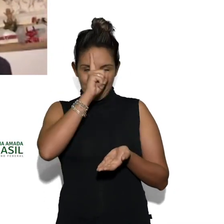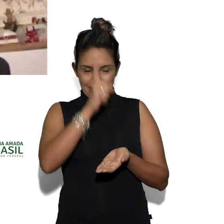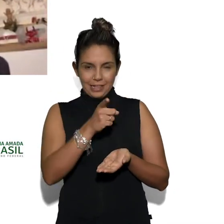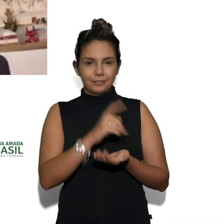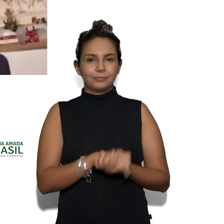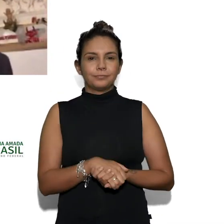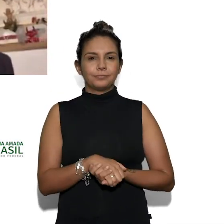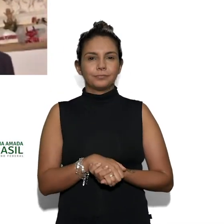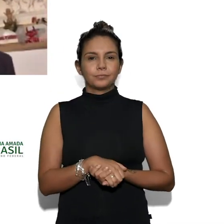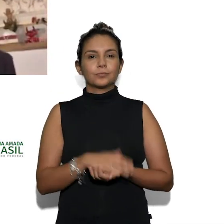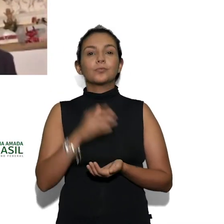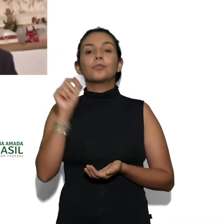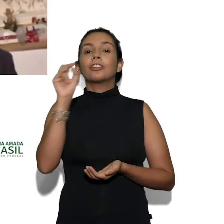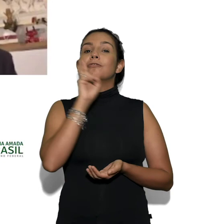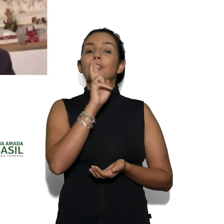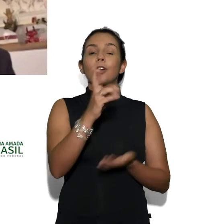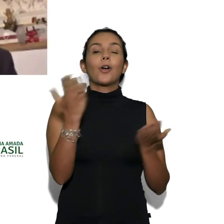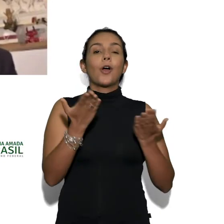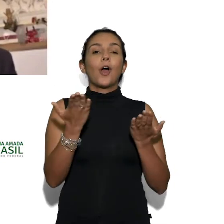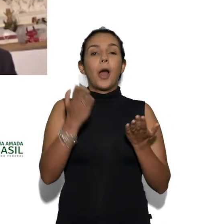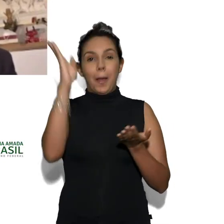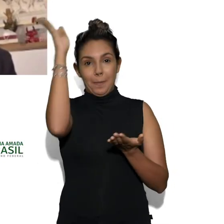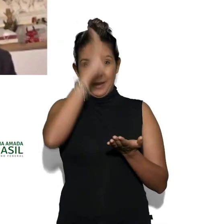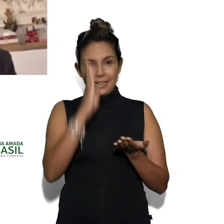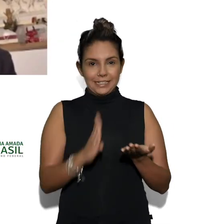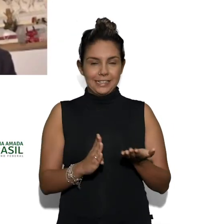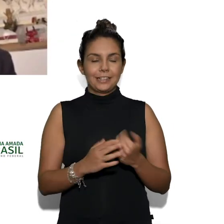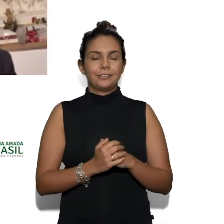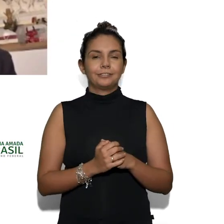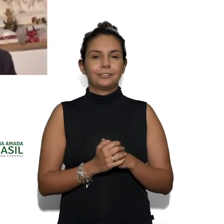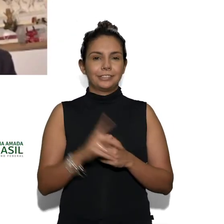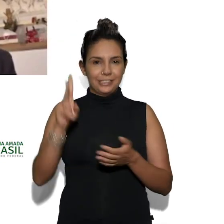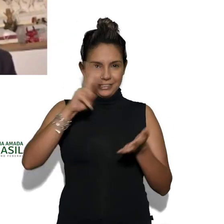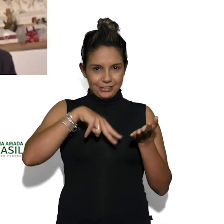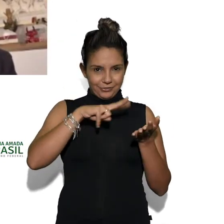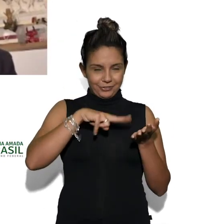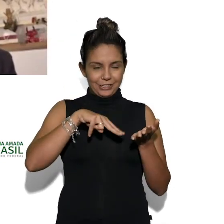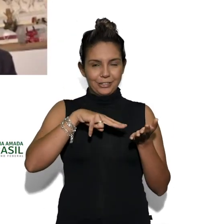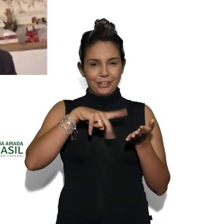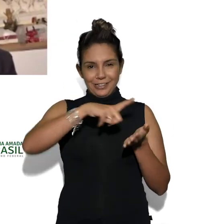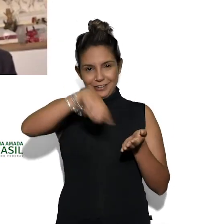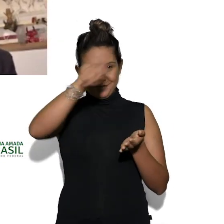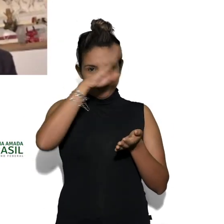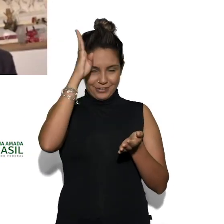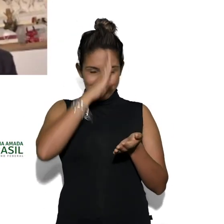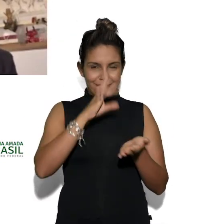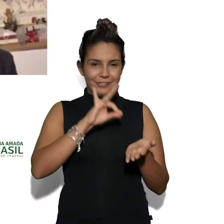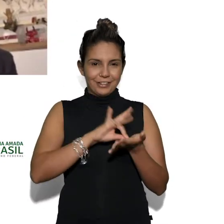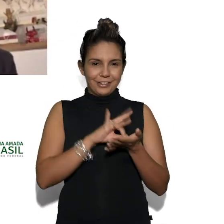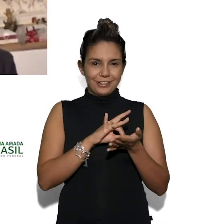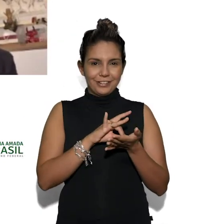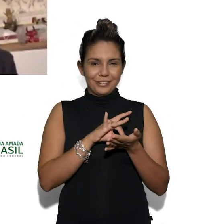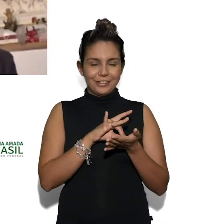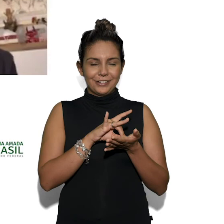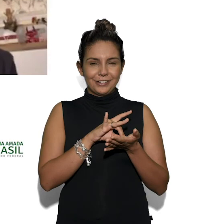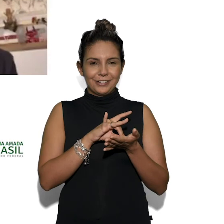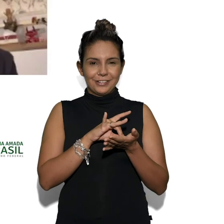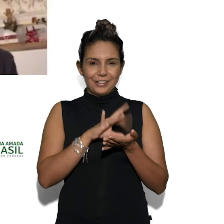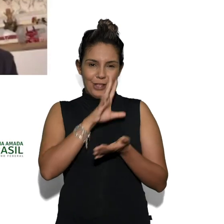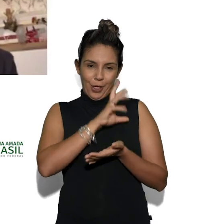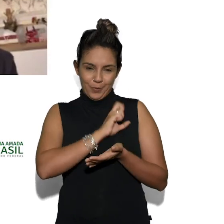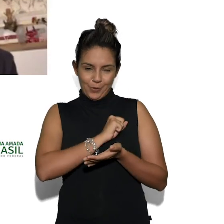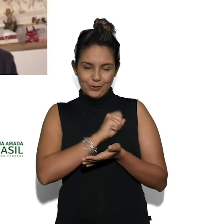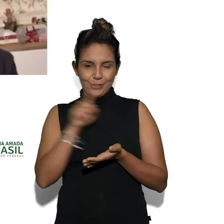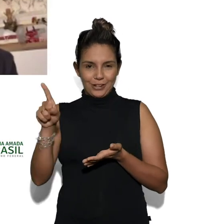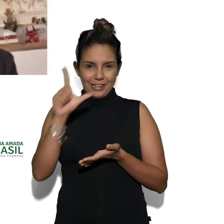mandasse, qual o recado que você mandaria para os brasileiros, os seus leitores, que são uma verdadeira legião de